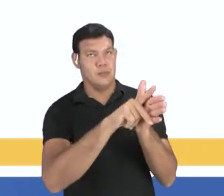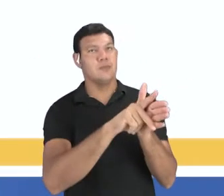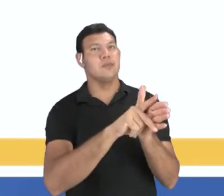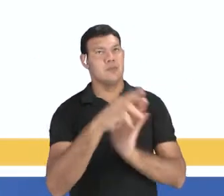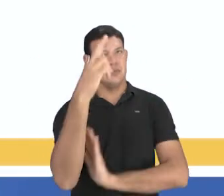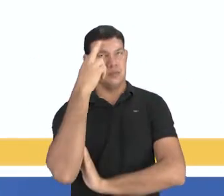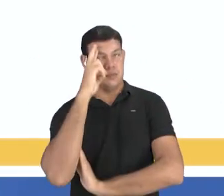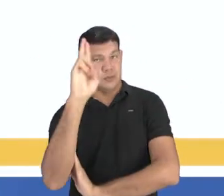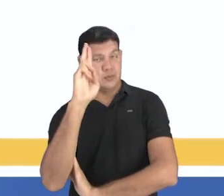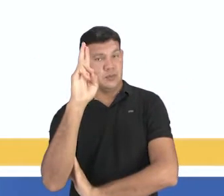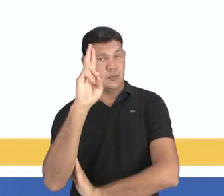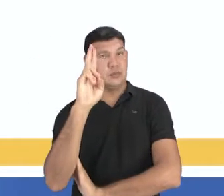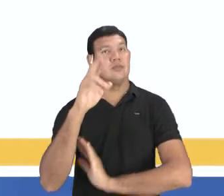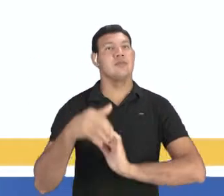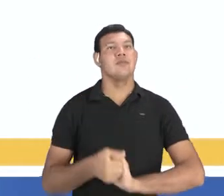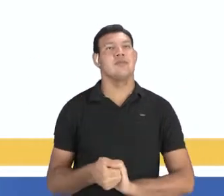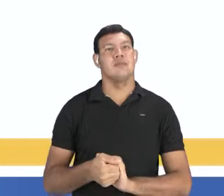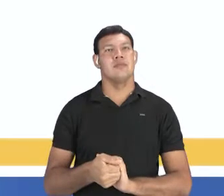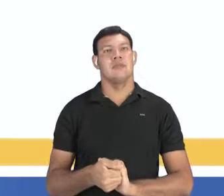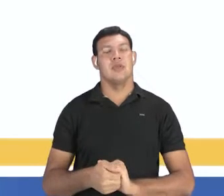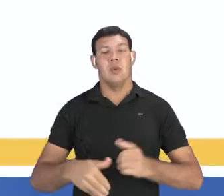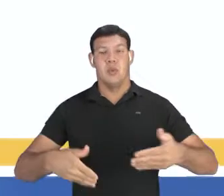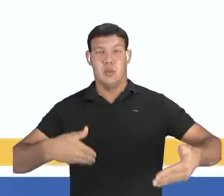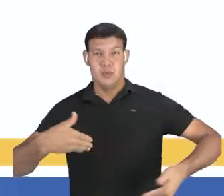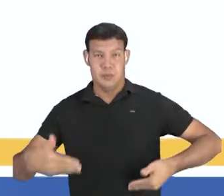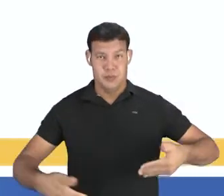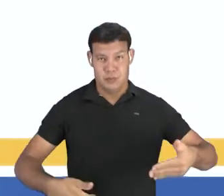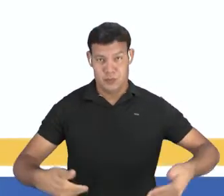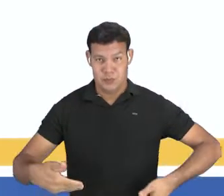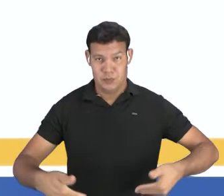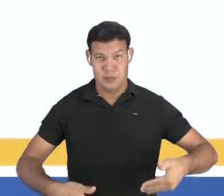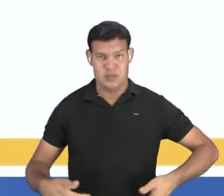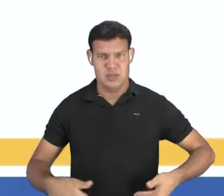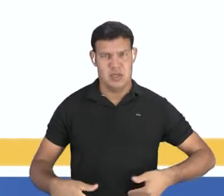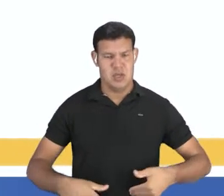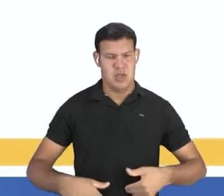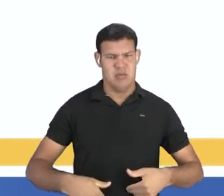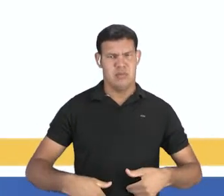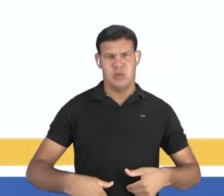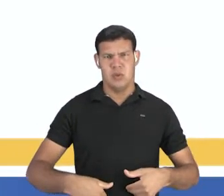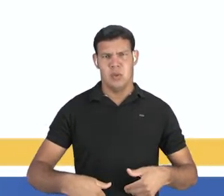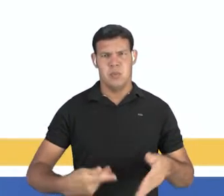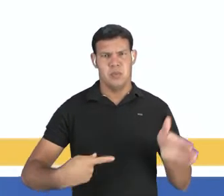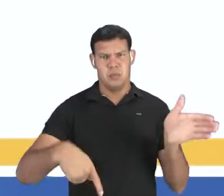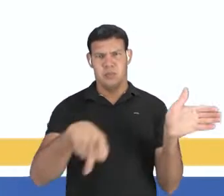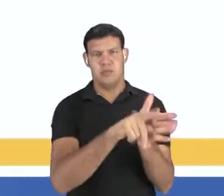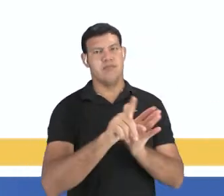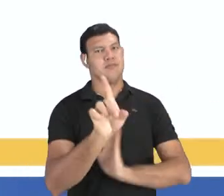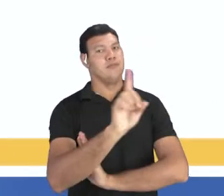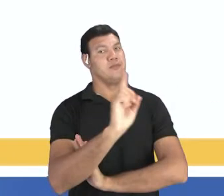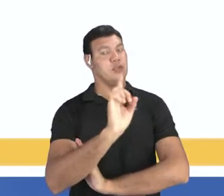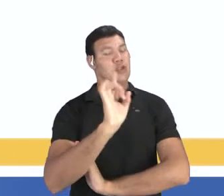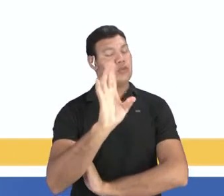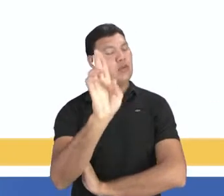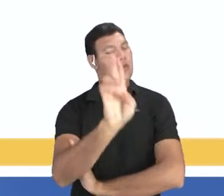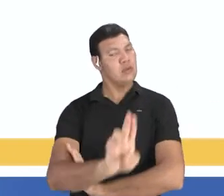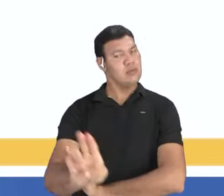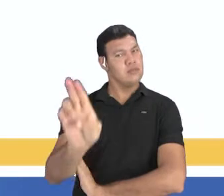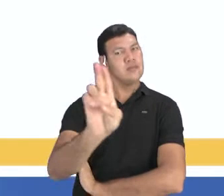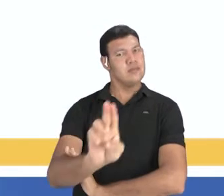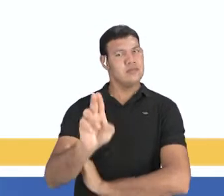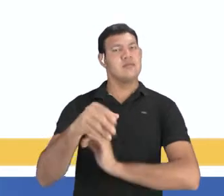era uma externos destinados ao uso dos Cegos é o servo não eram proprietários dessas terras mas apenas